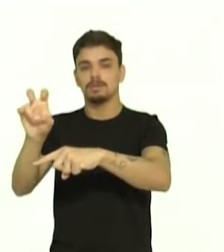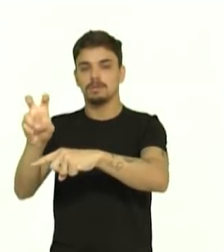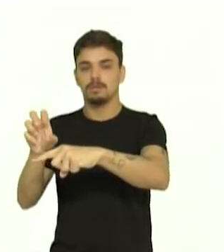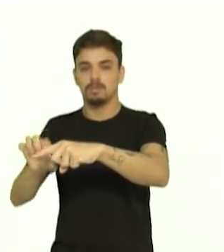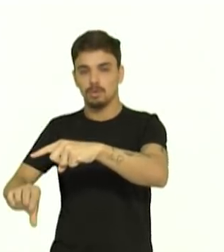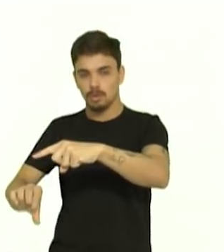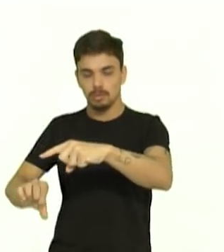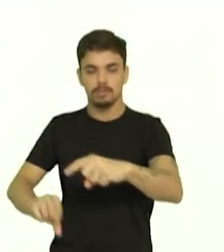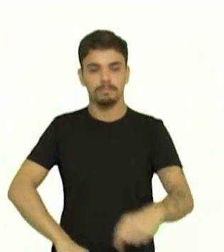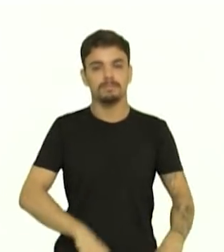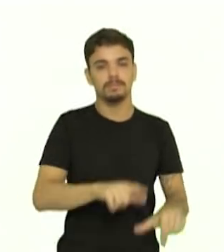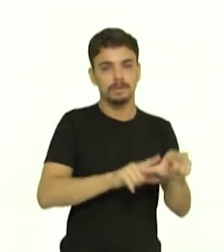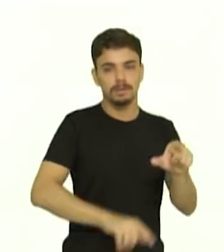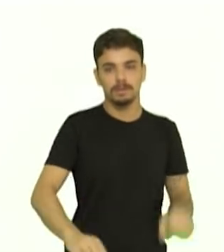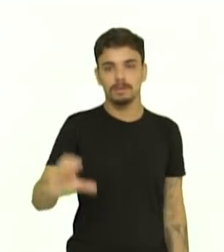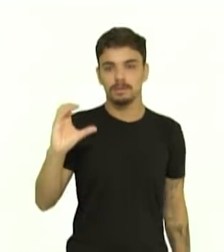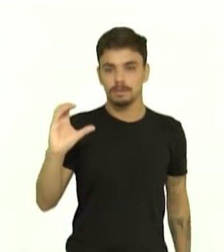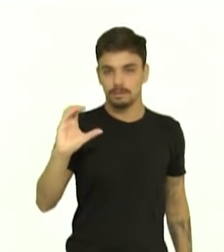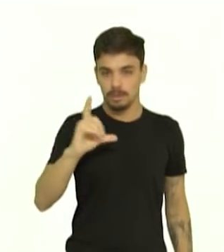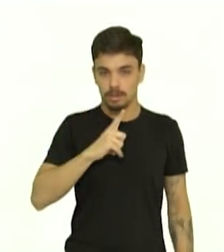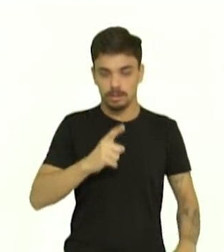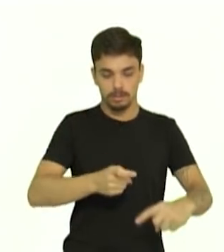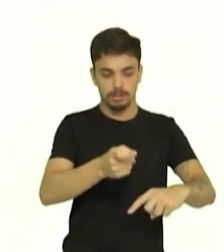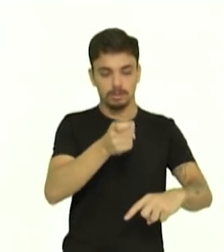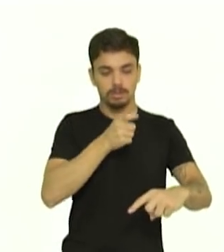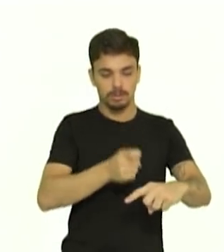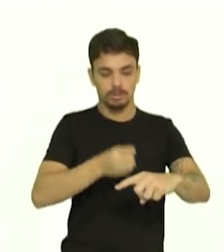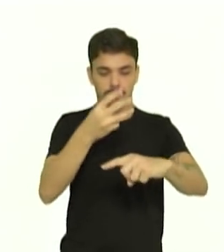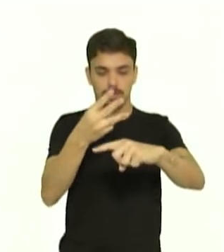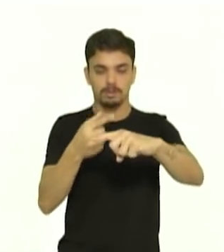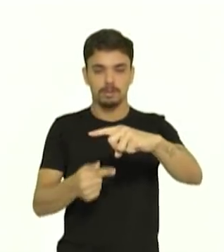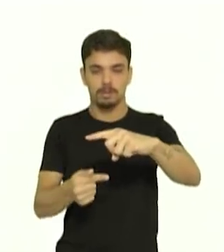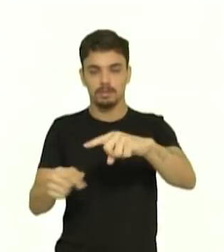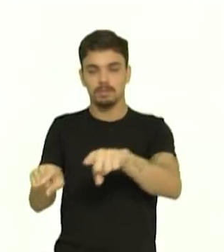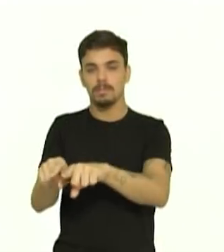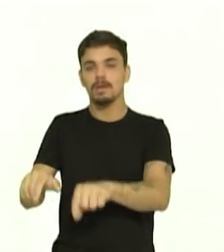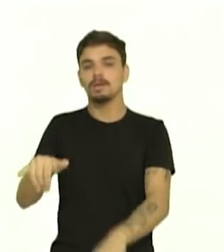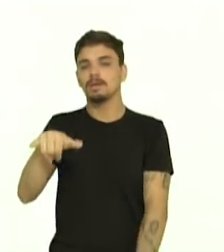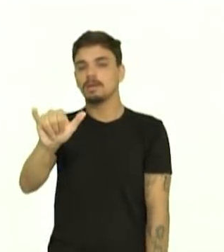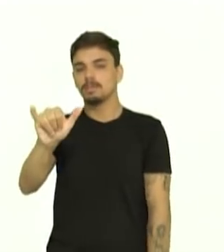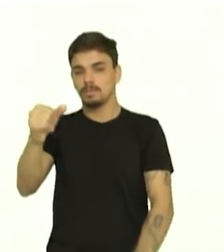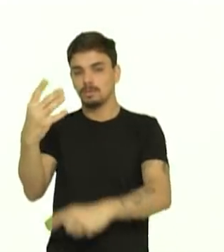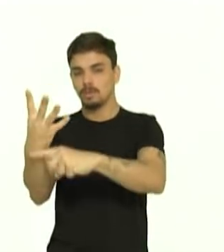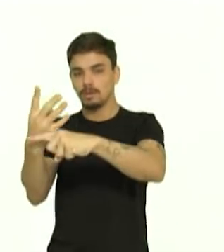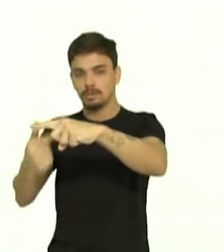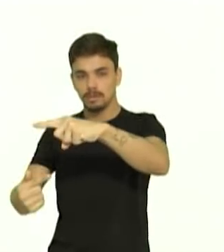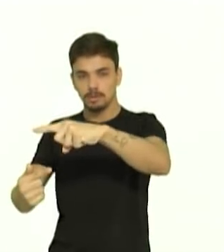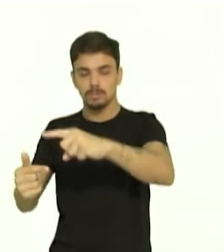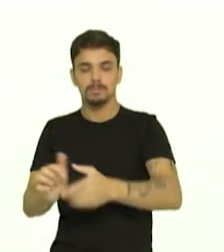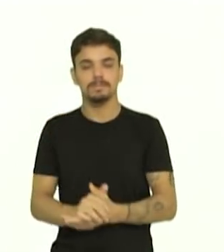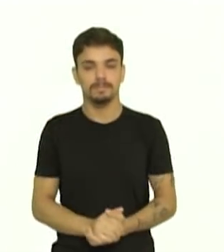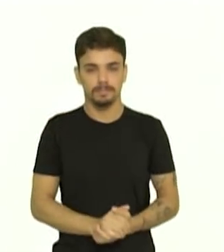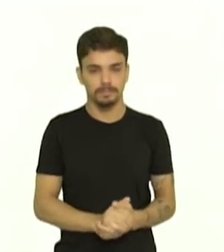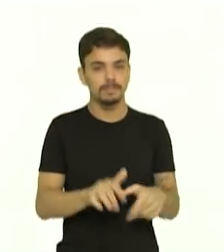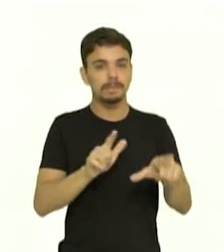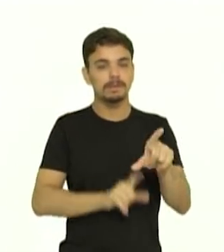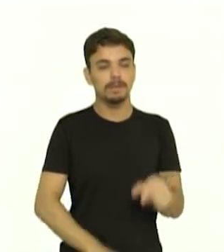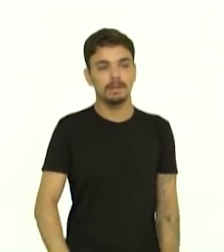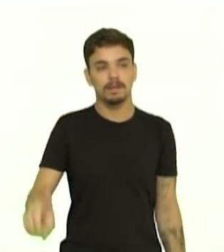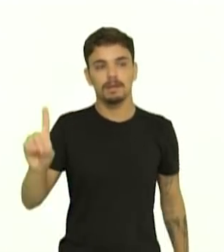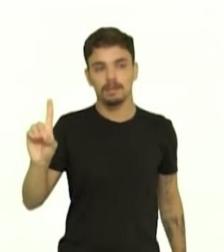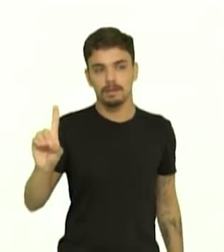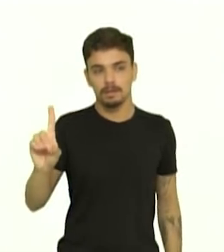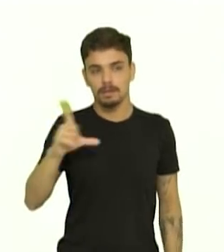nonos. Na letra C, o x é 3 sétimos e o y é 4 sétimos. E na letra D,